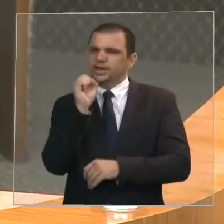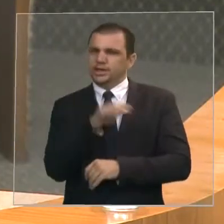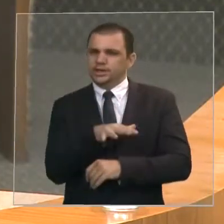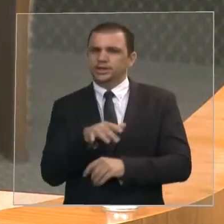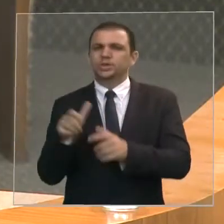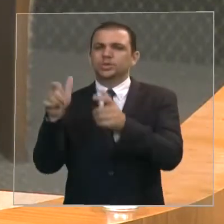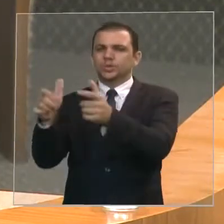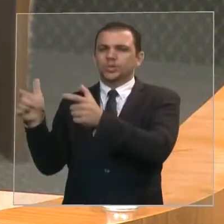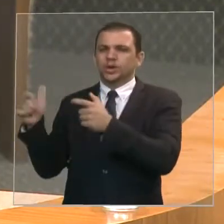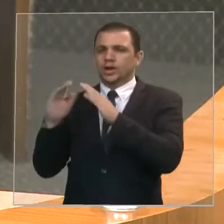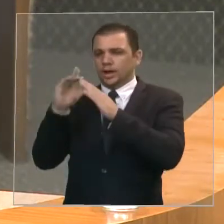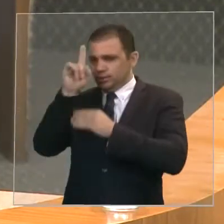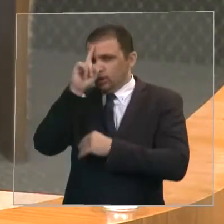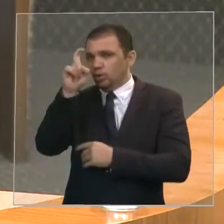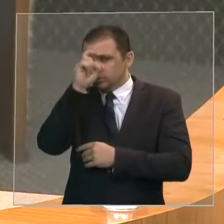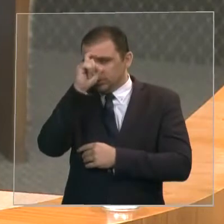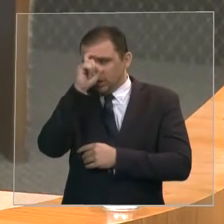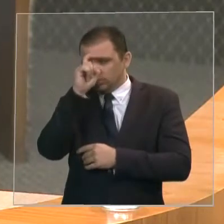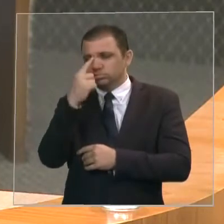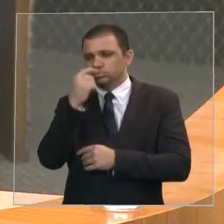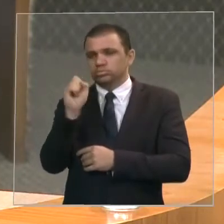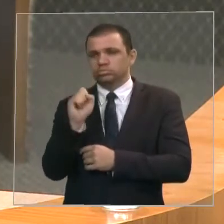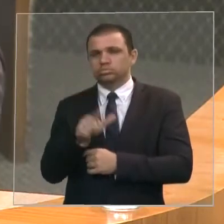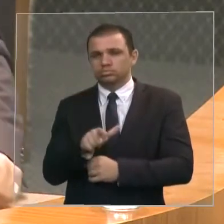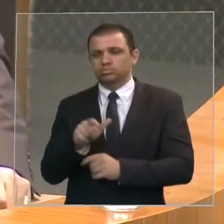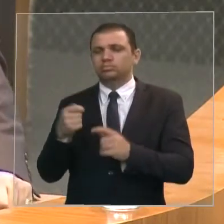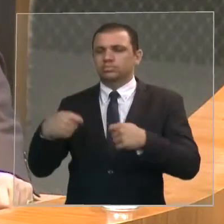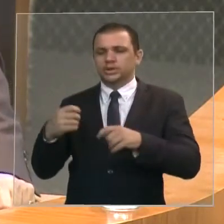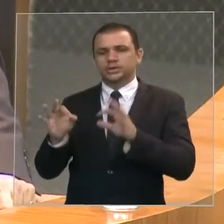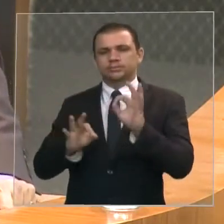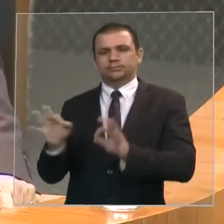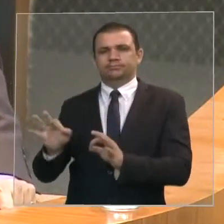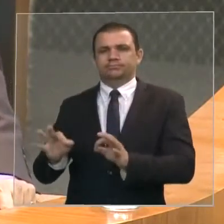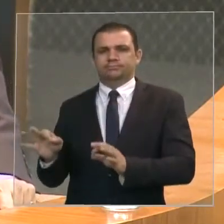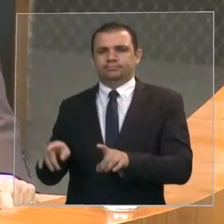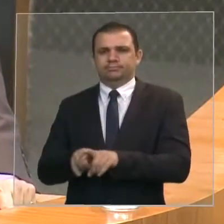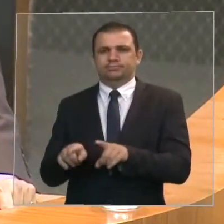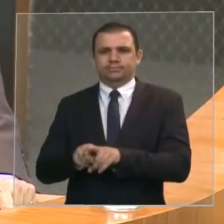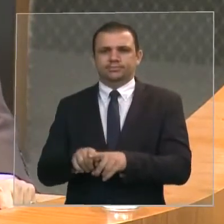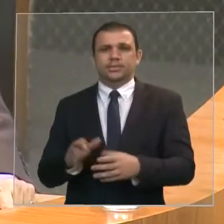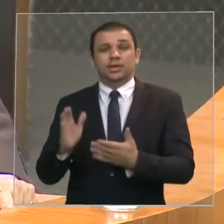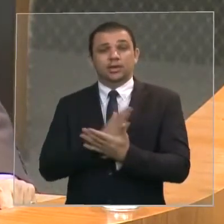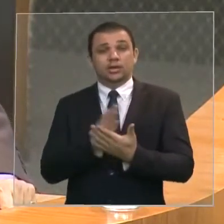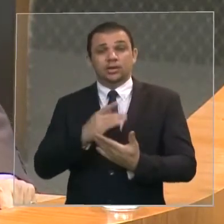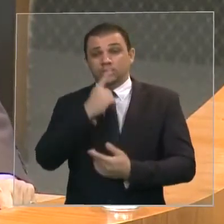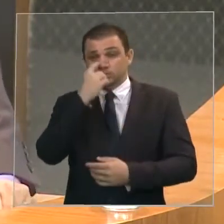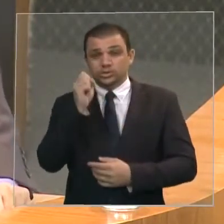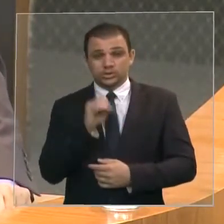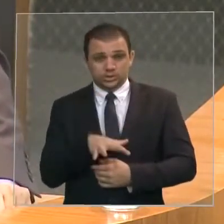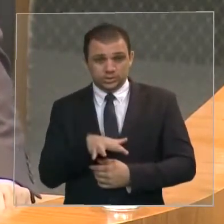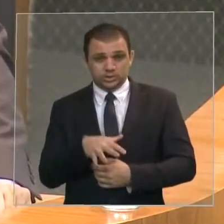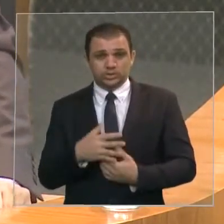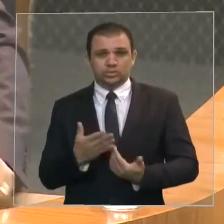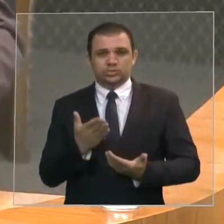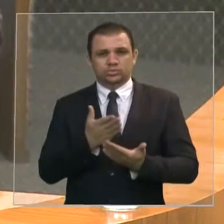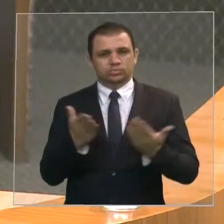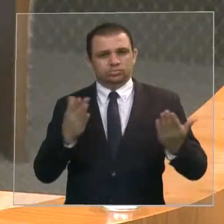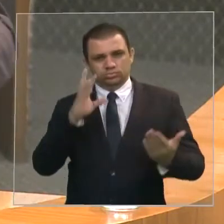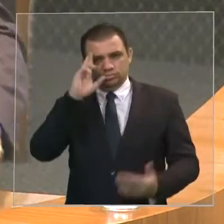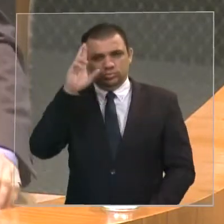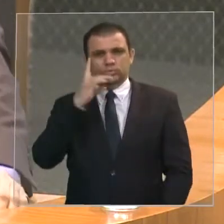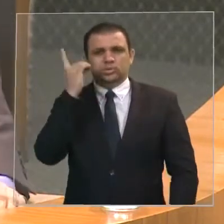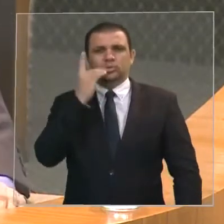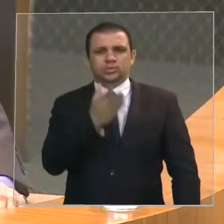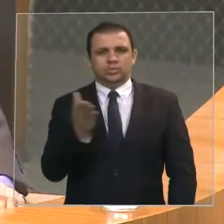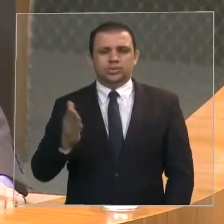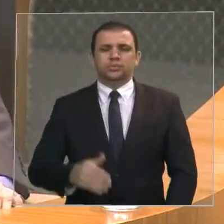unidades de saúde. Nós temos resíduos que, infelizmente, senhor presidente, senhoras e senhores deputados, pasmem a